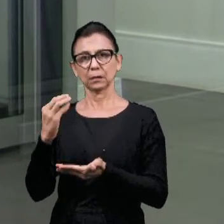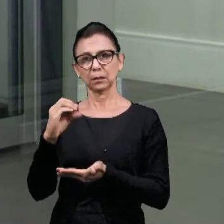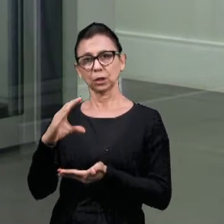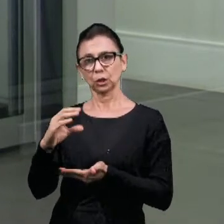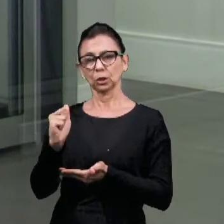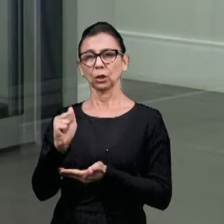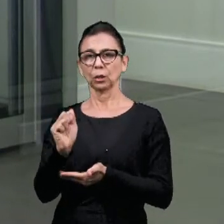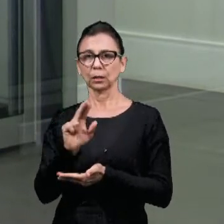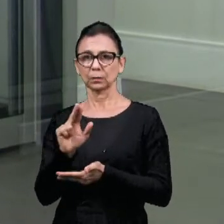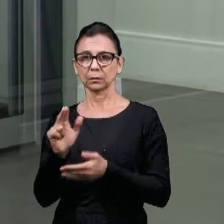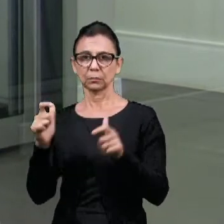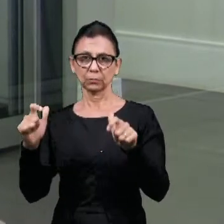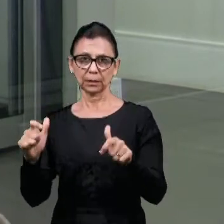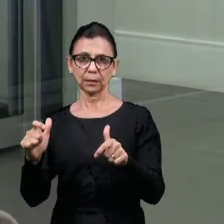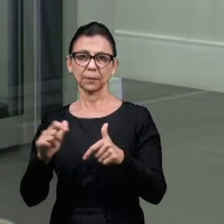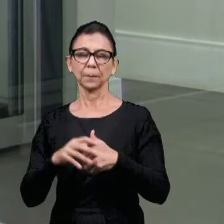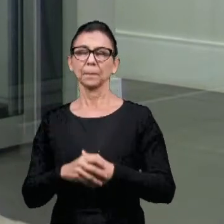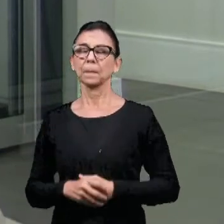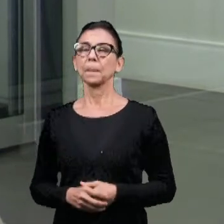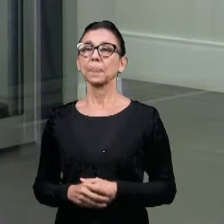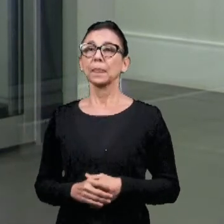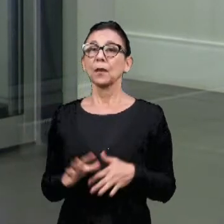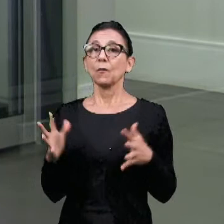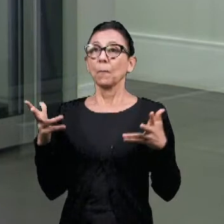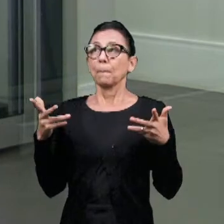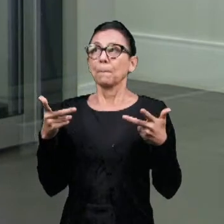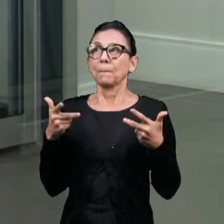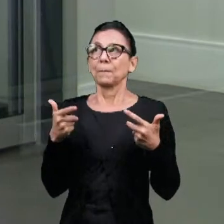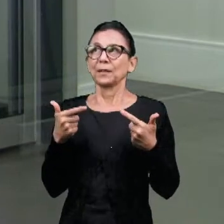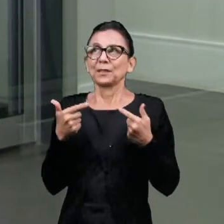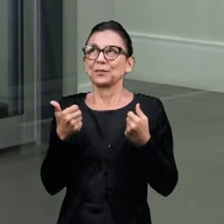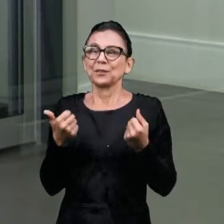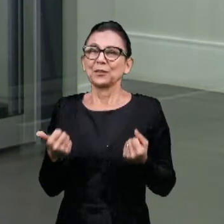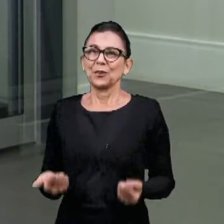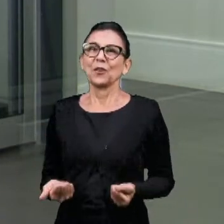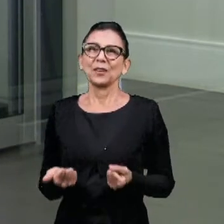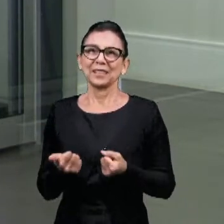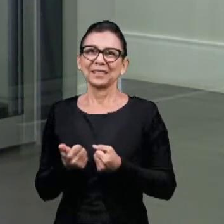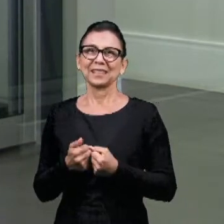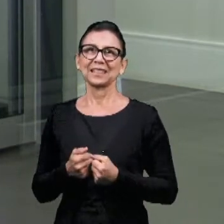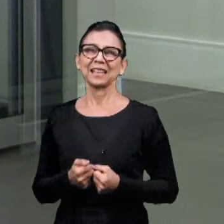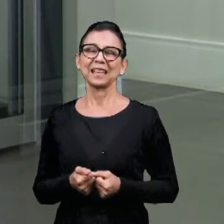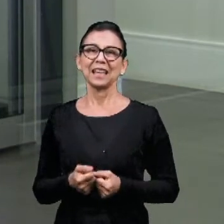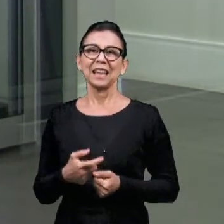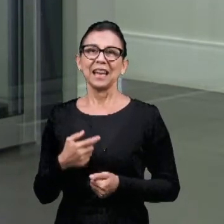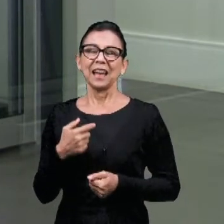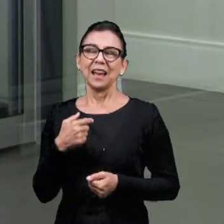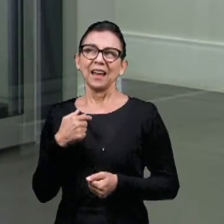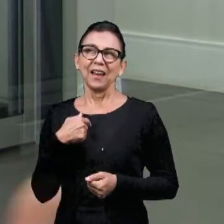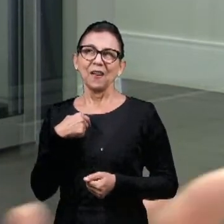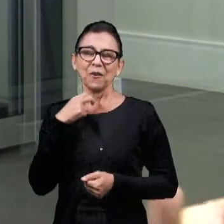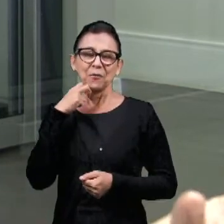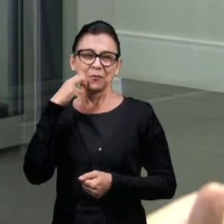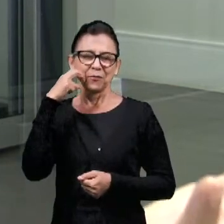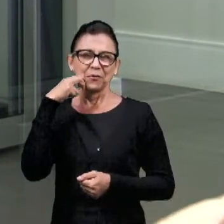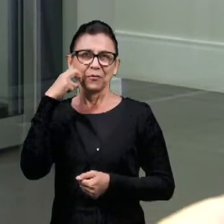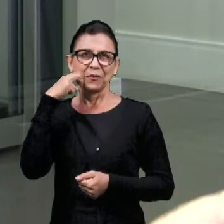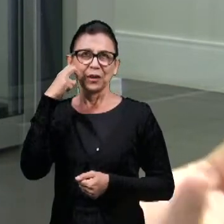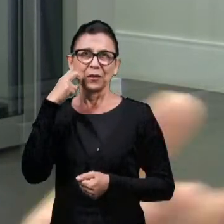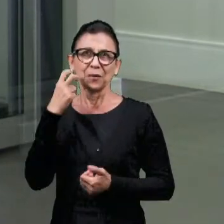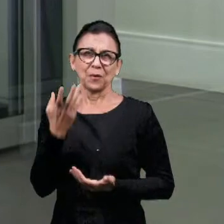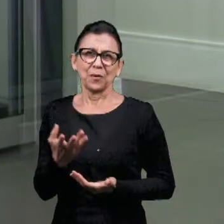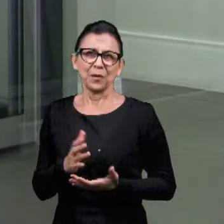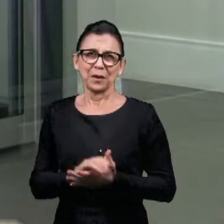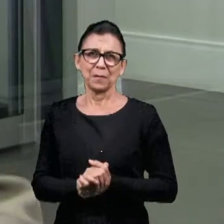de conversão. E eu tinha vergonha de misturar com os irmãos, porque eu falava tanto